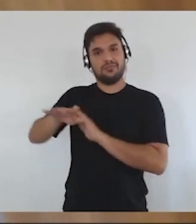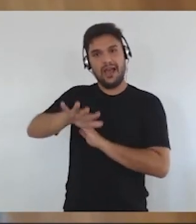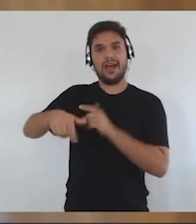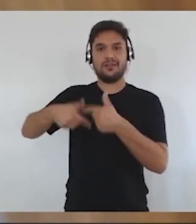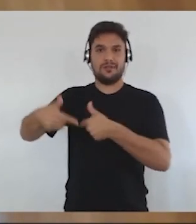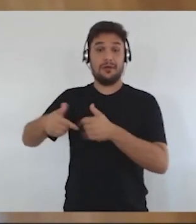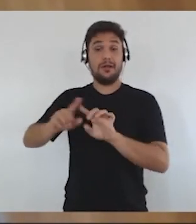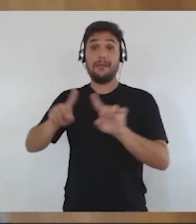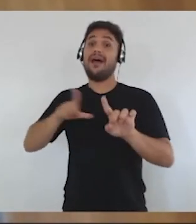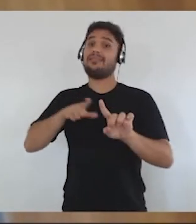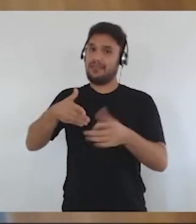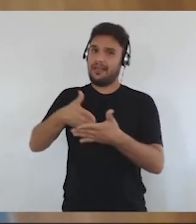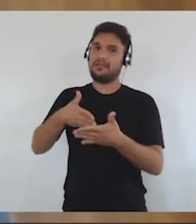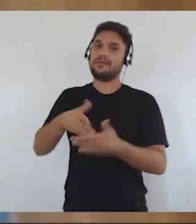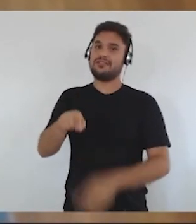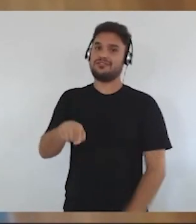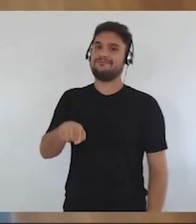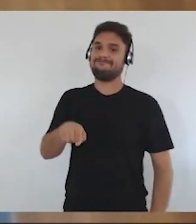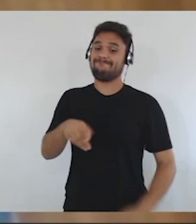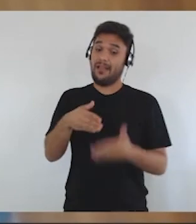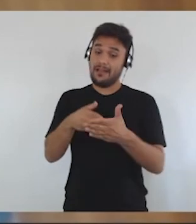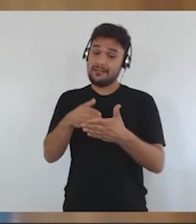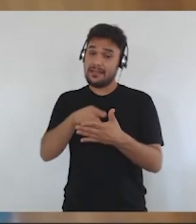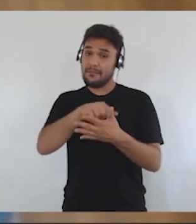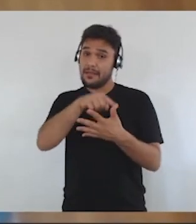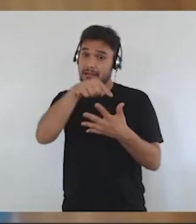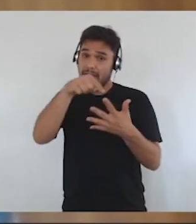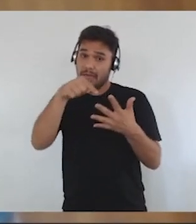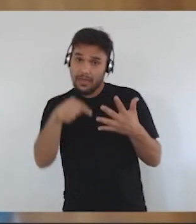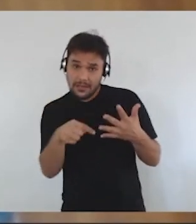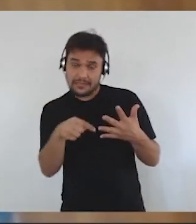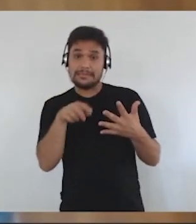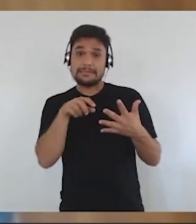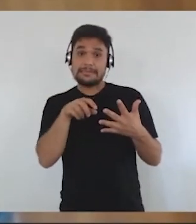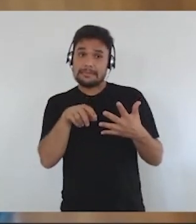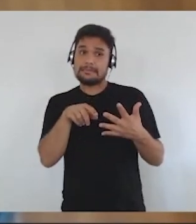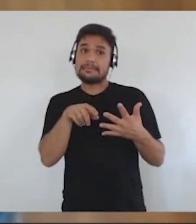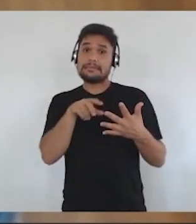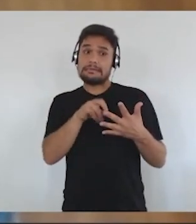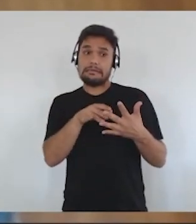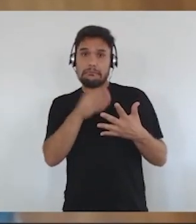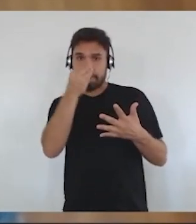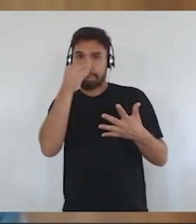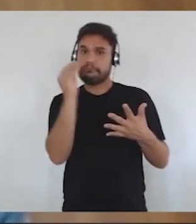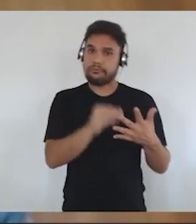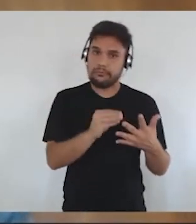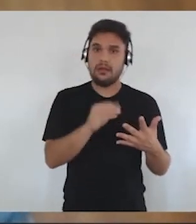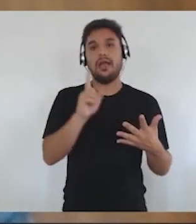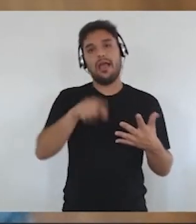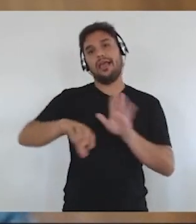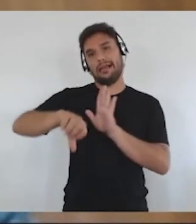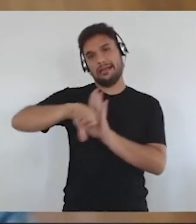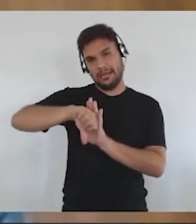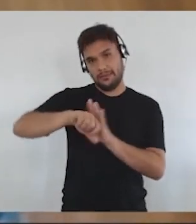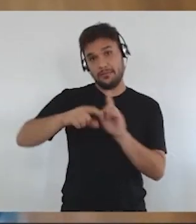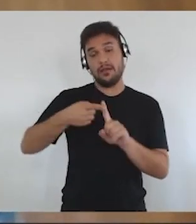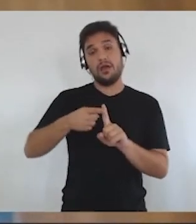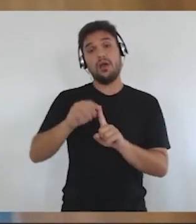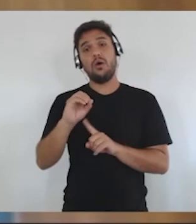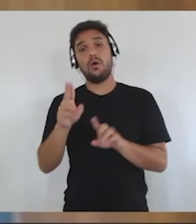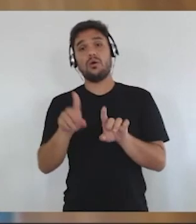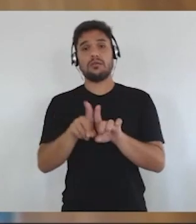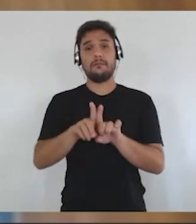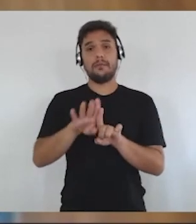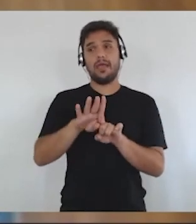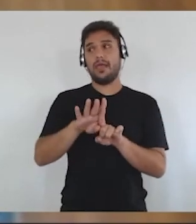Mas há limites, e esses limites são impostos que, se extrapolarem, podem caracterizar um crime ou podem caracterizar